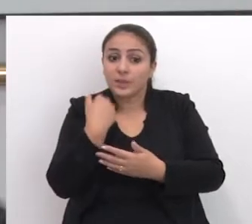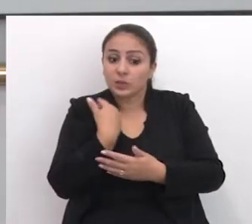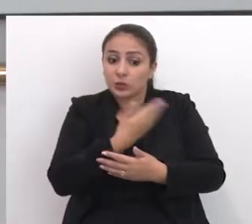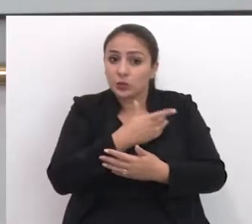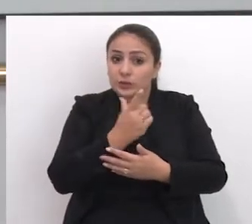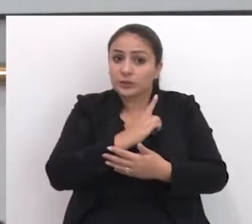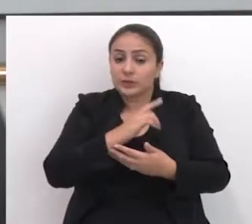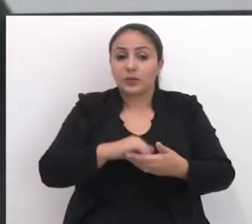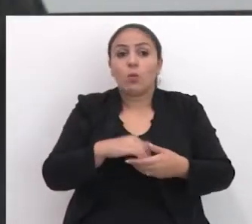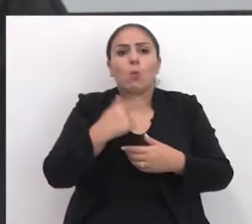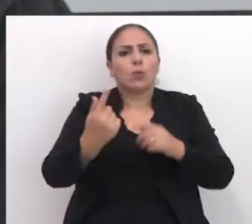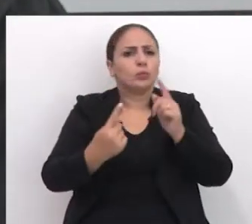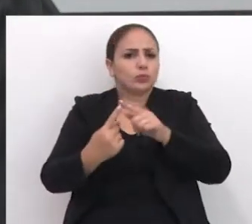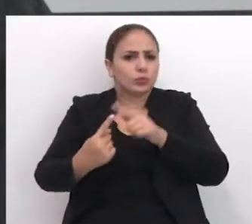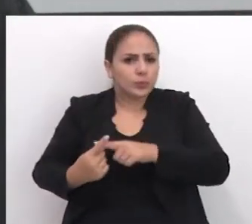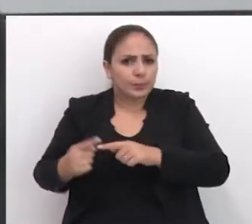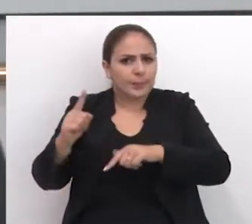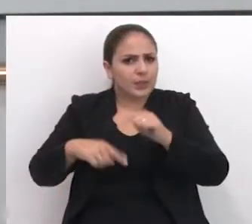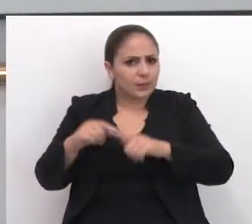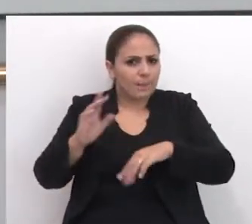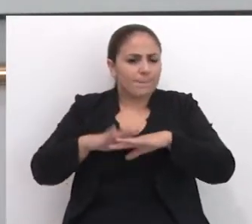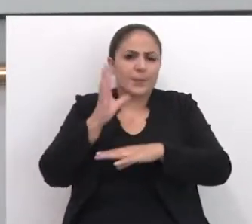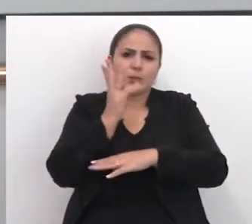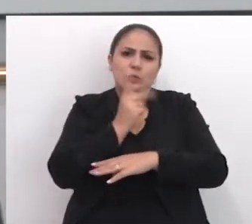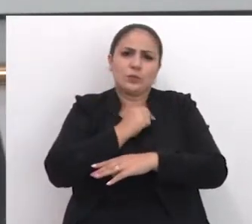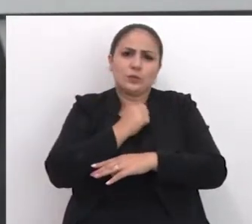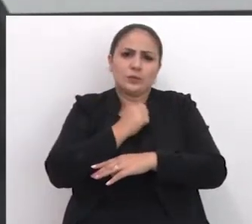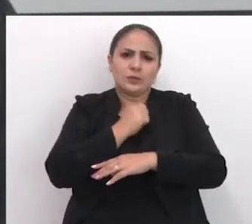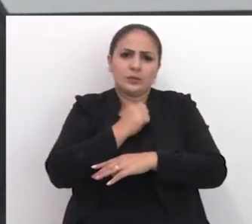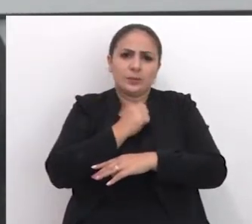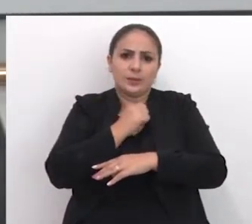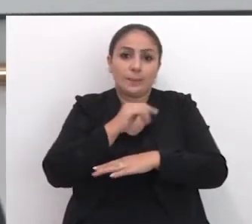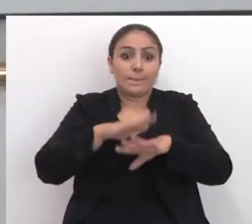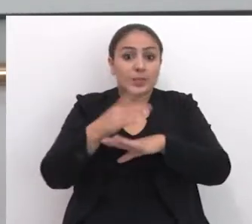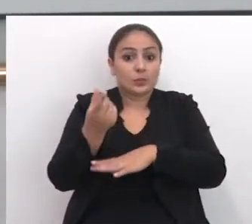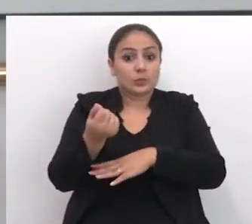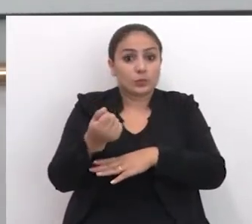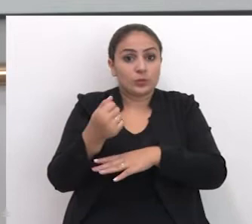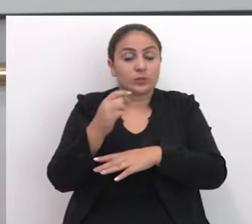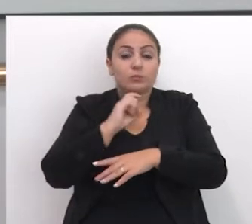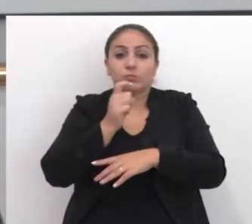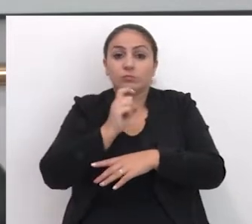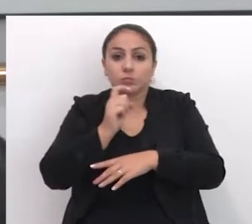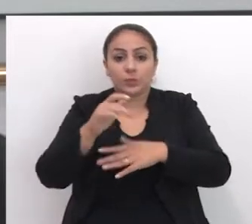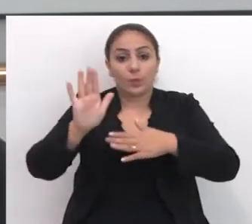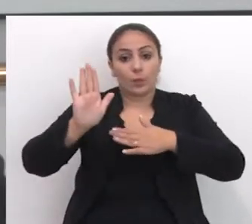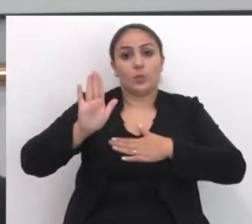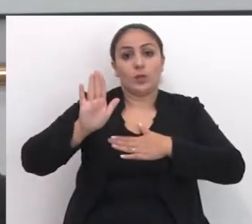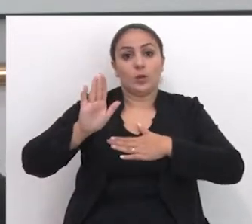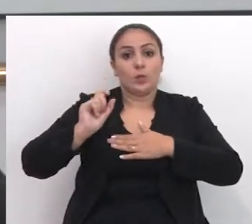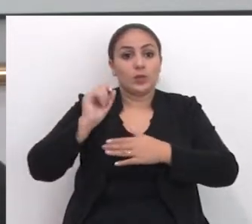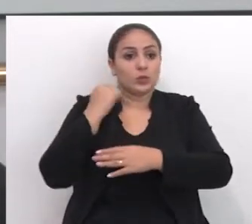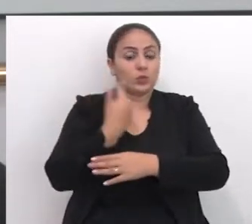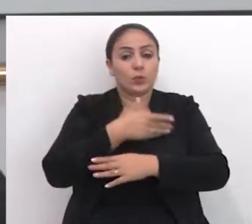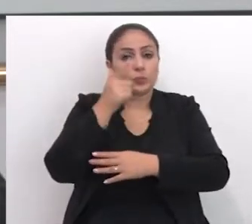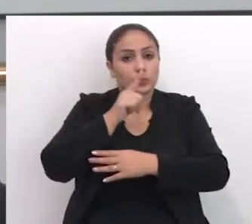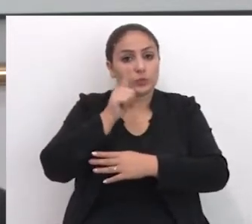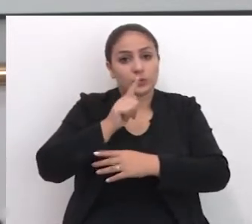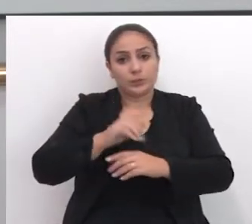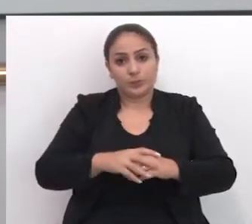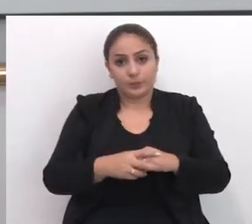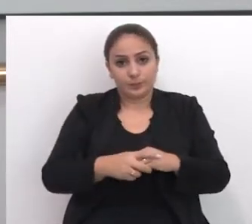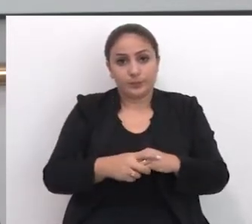nós temos, outros tipos de material é mais difícil, tem mais custo. Então não adianta nós querer prometer o que nós não